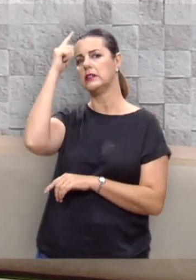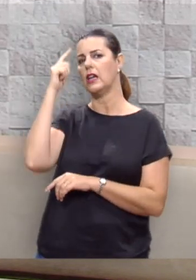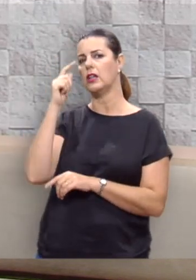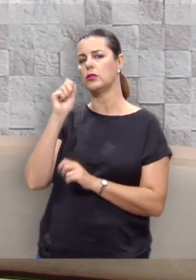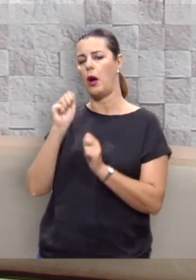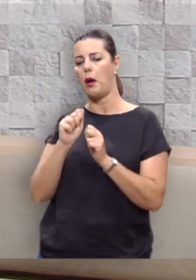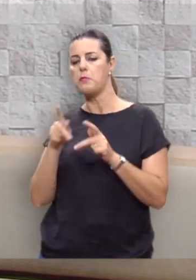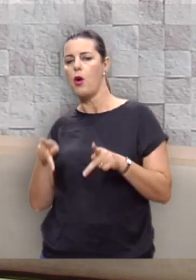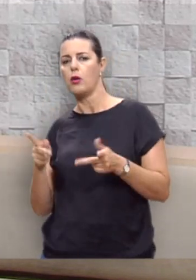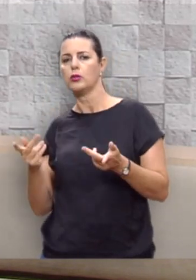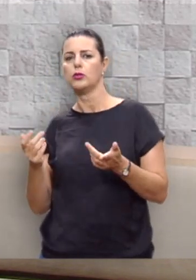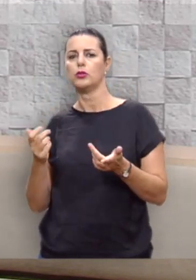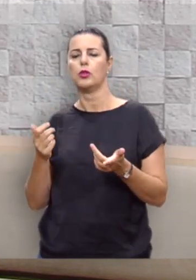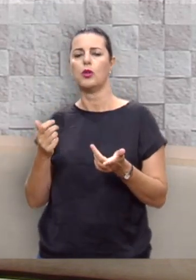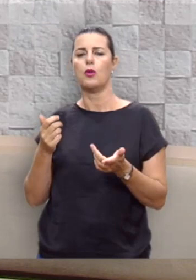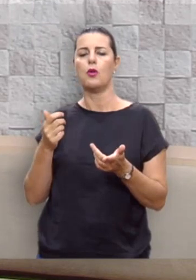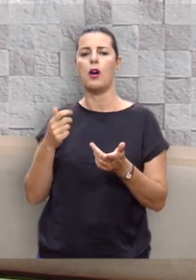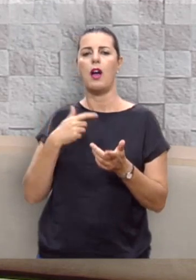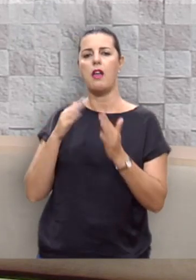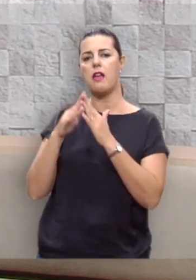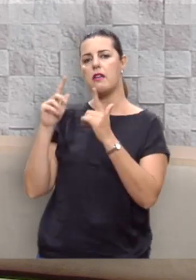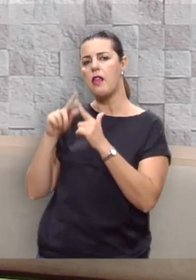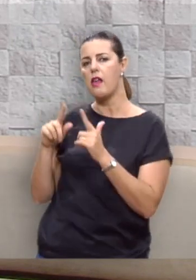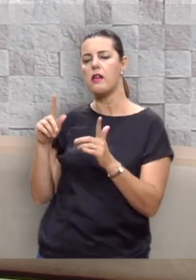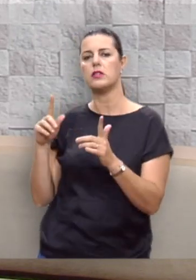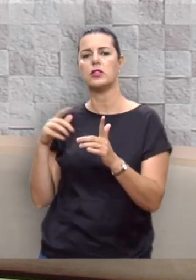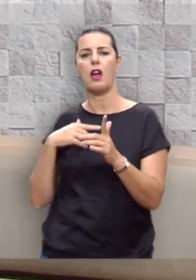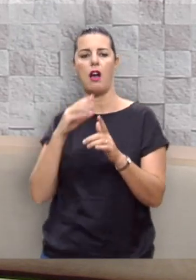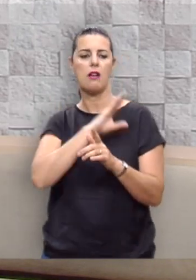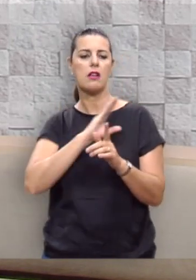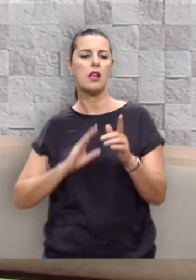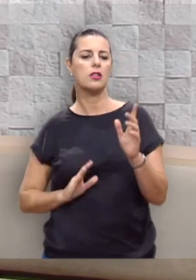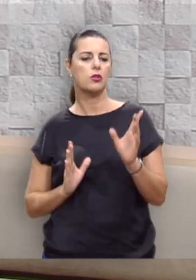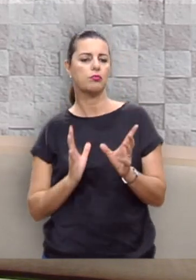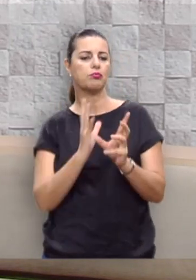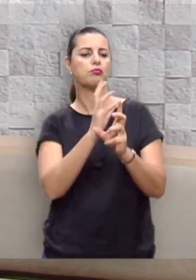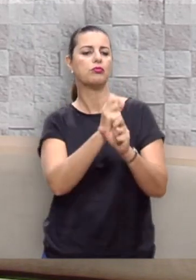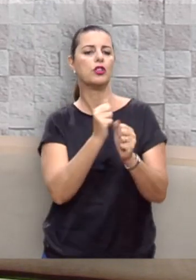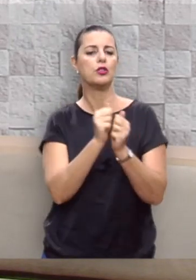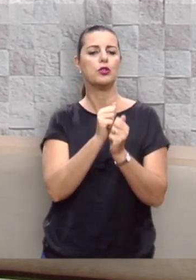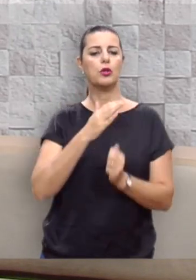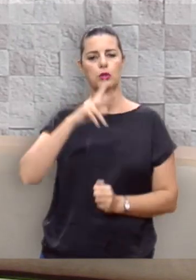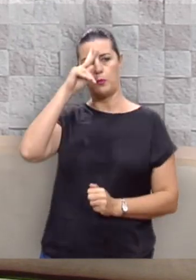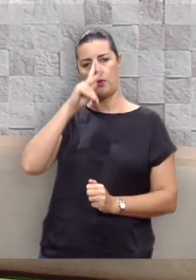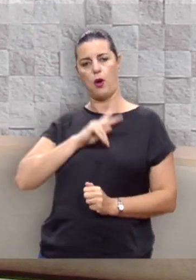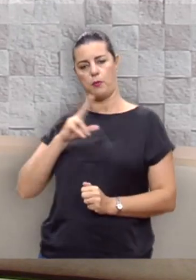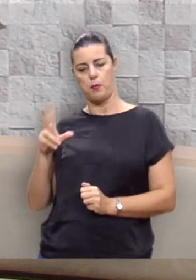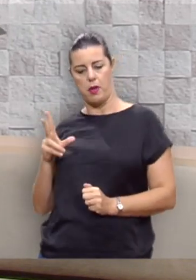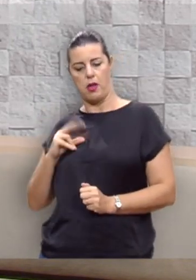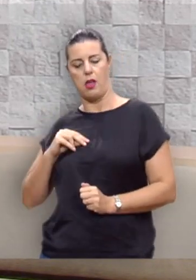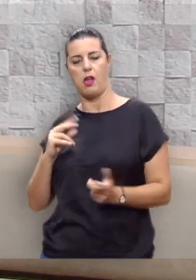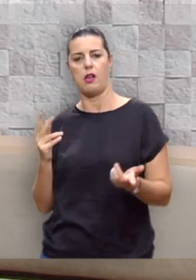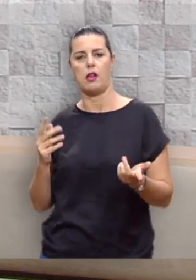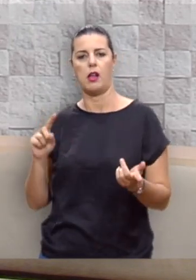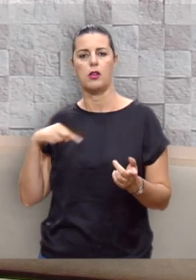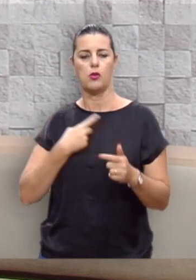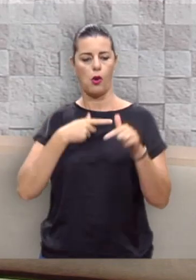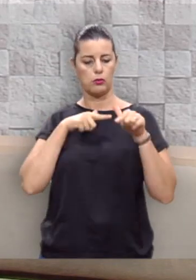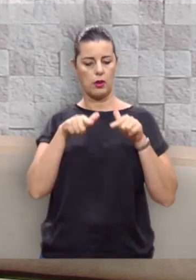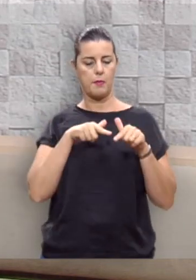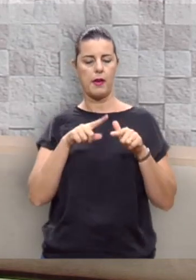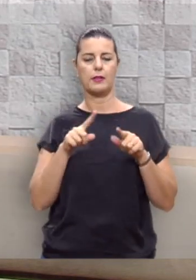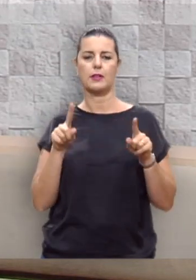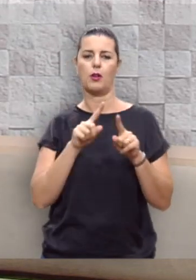mais os apóstolos, não é Cristo mais a igreja, não é Cristo mais os nossos méritos, não é Cristo mais as nossas